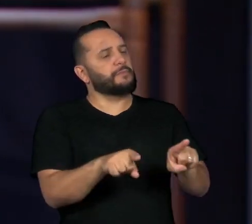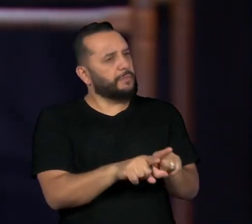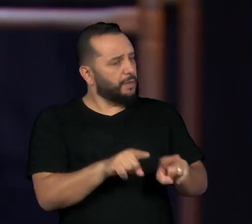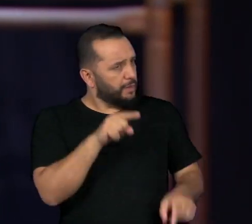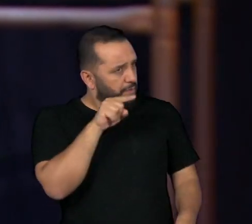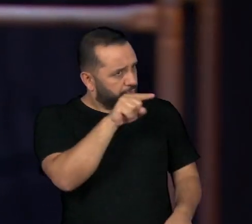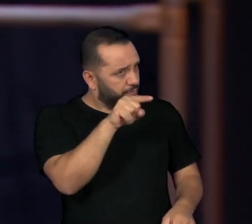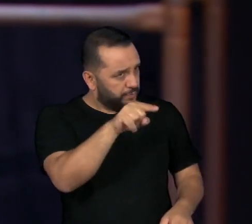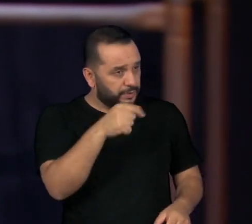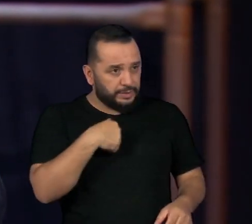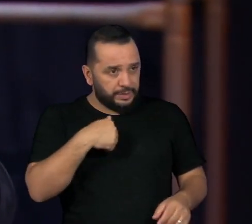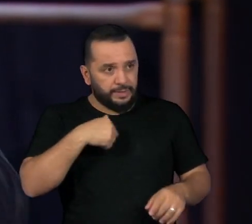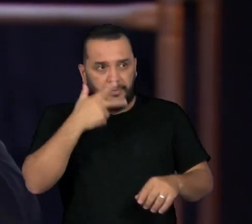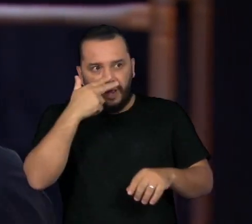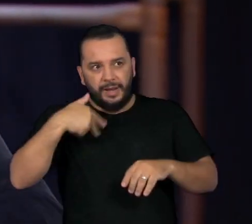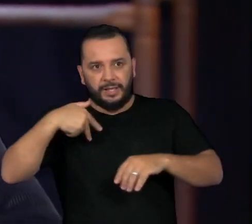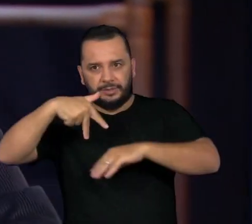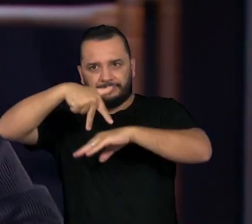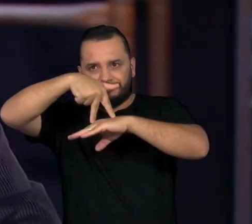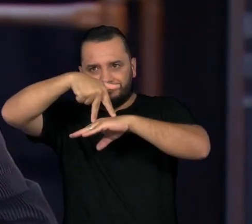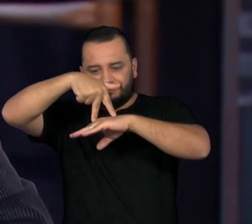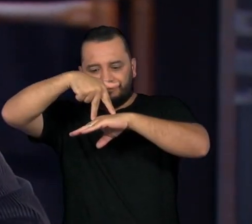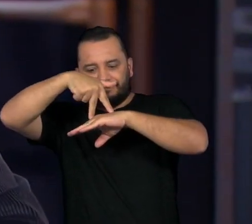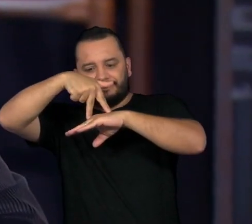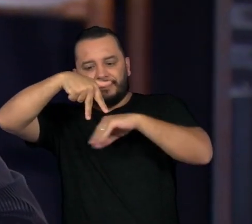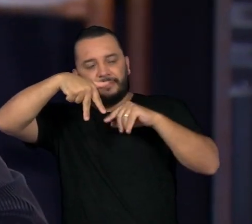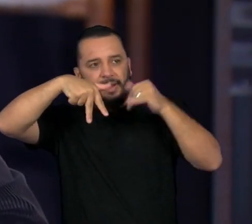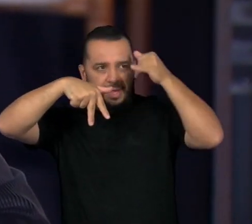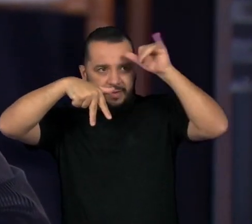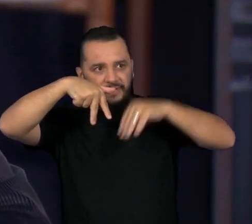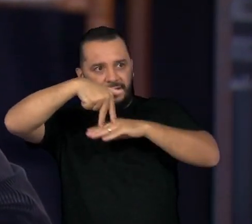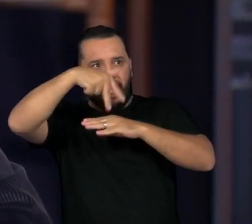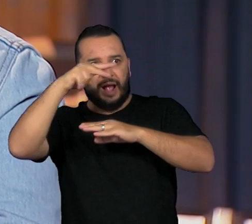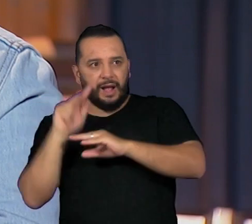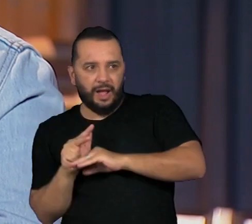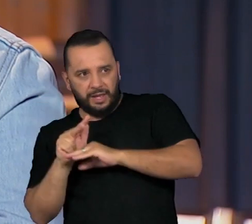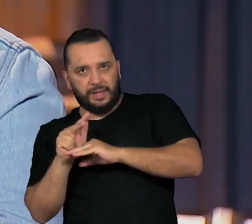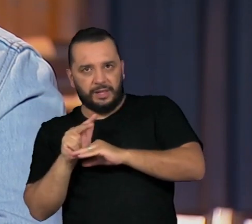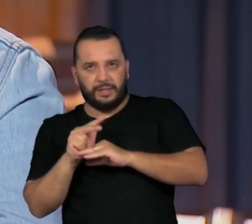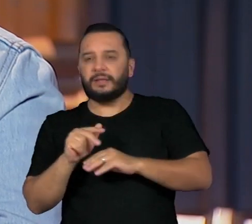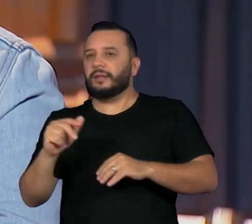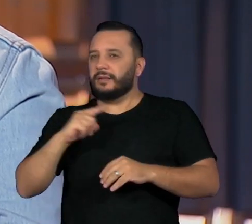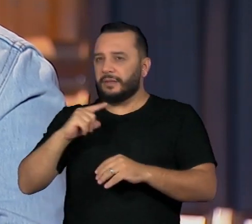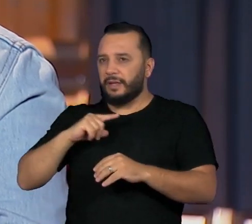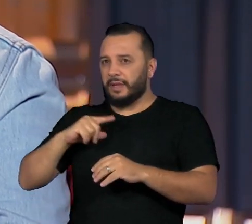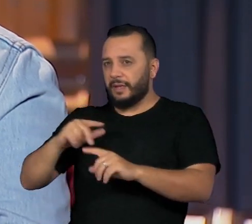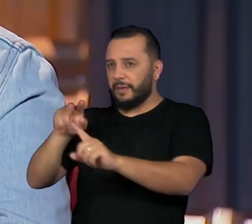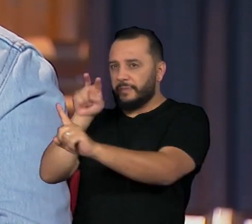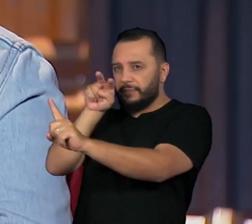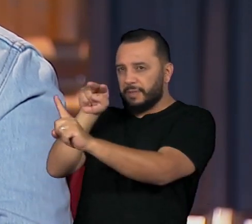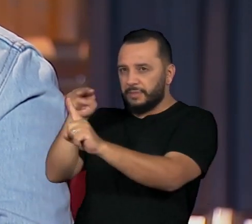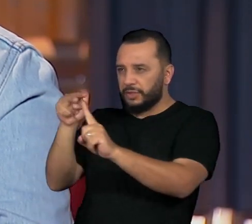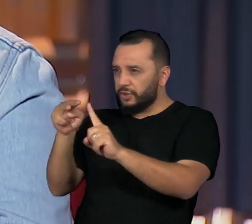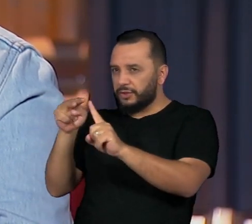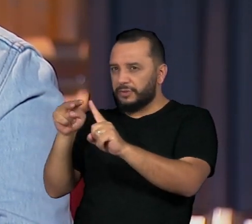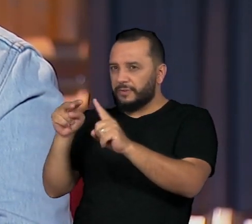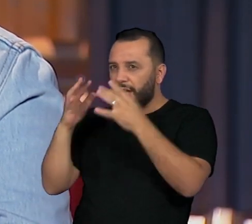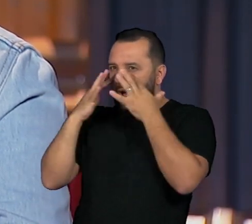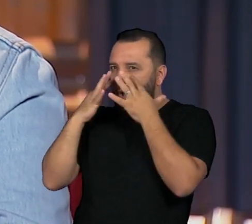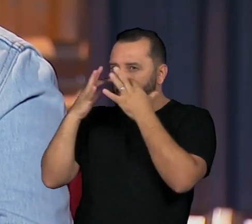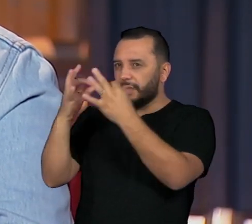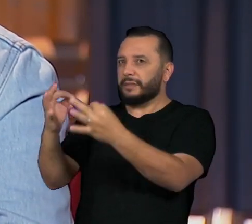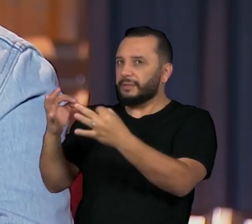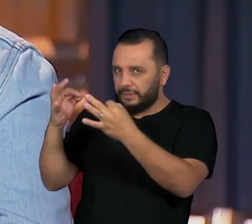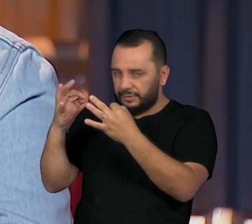estar com o pé atrás para não levar um tombo. Tem. E a visão periférica, e a atenção